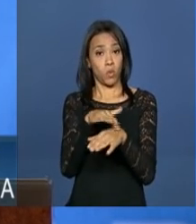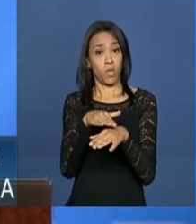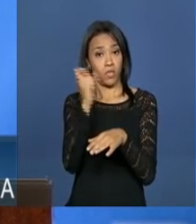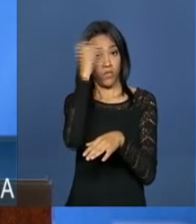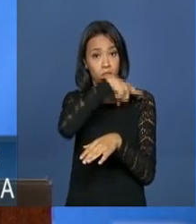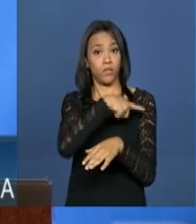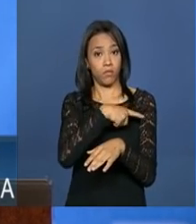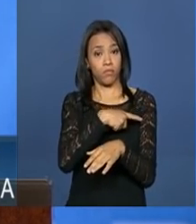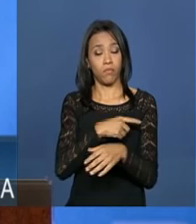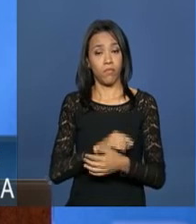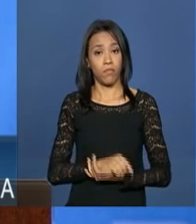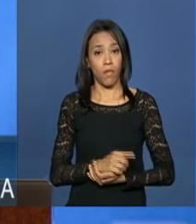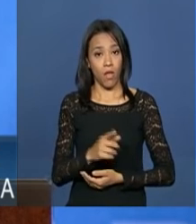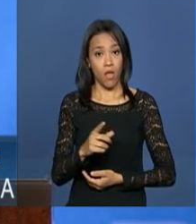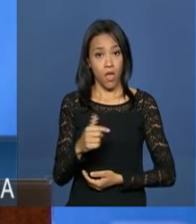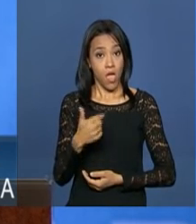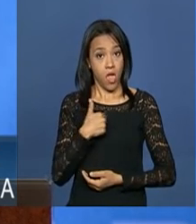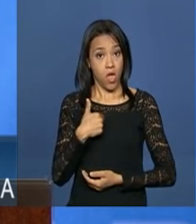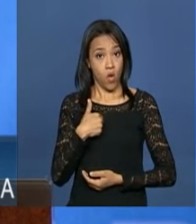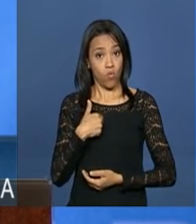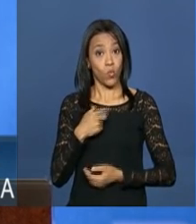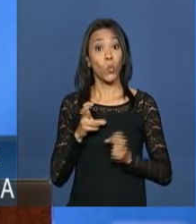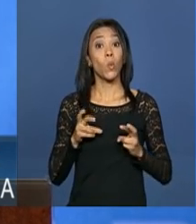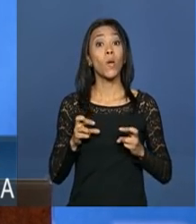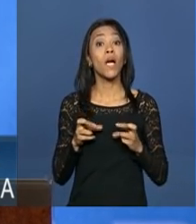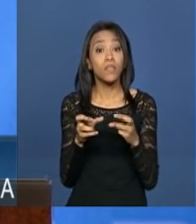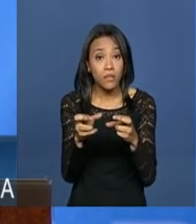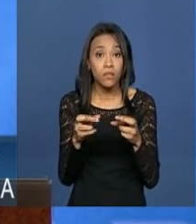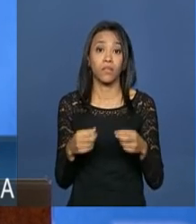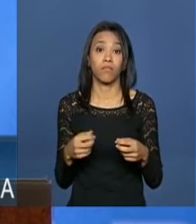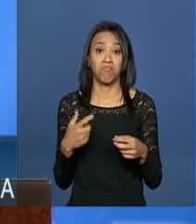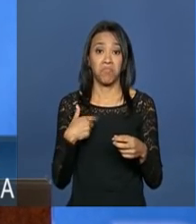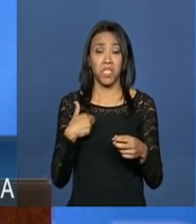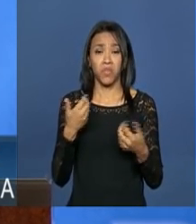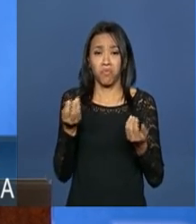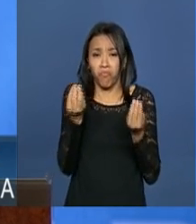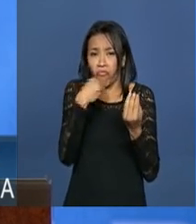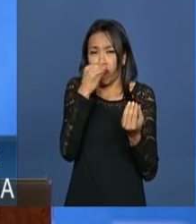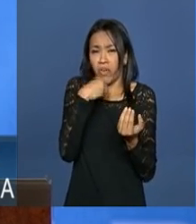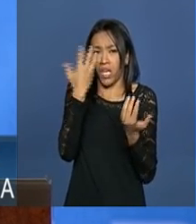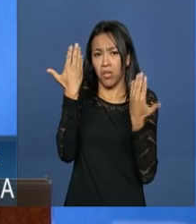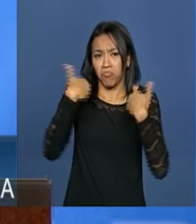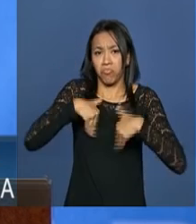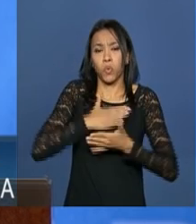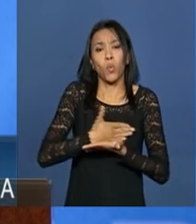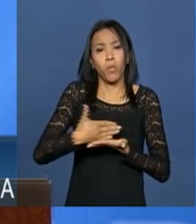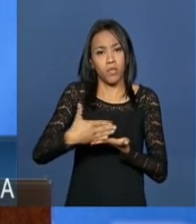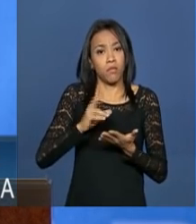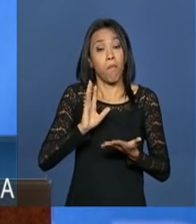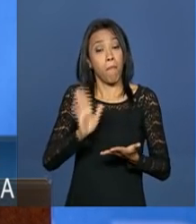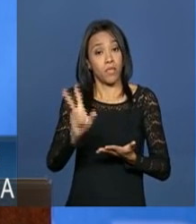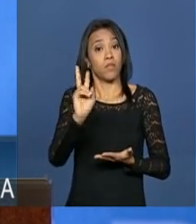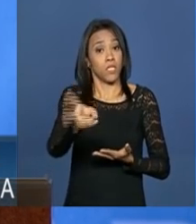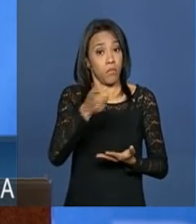difícil. Eu enfrentei o câncer que me debilitou no início, mas que eu sempre